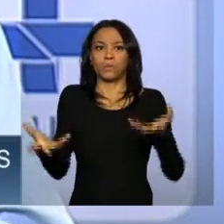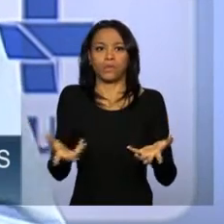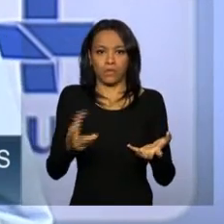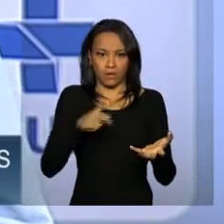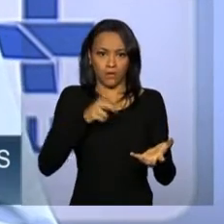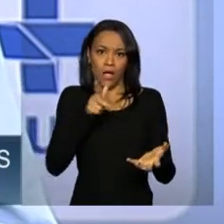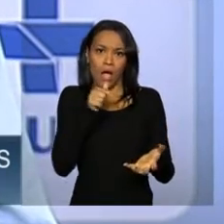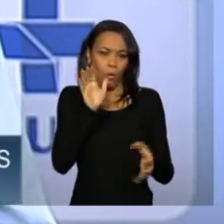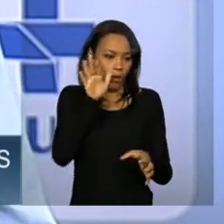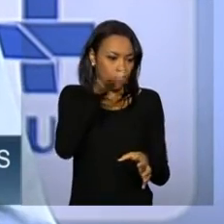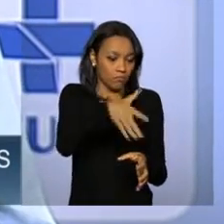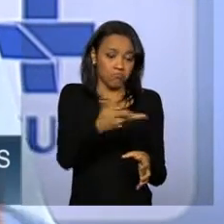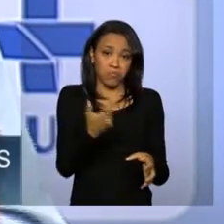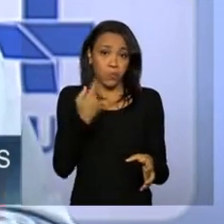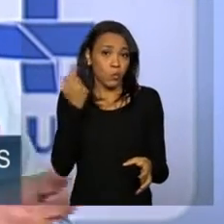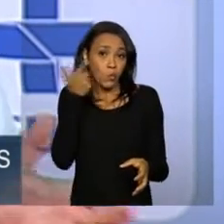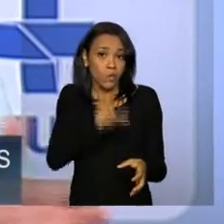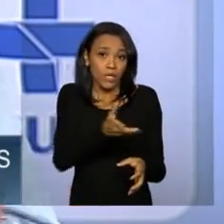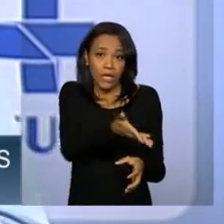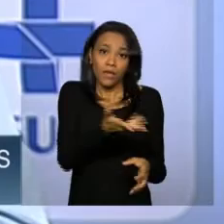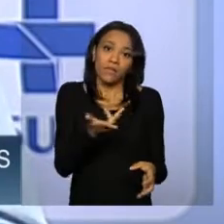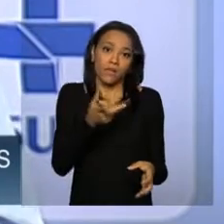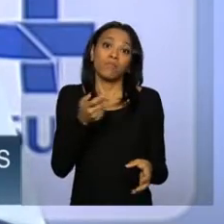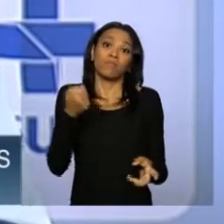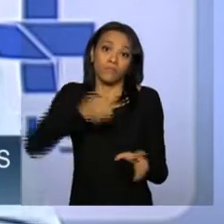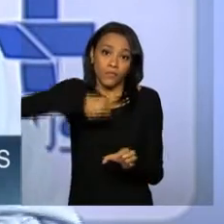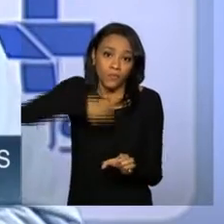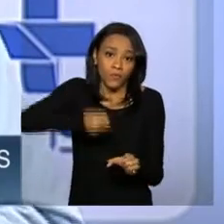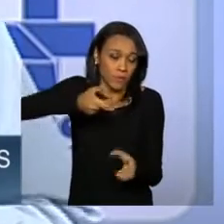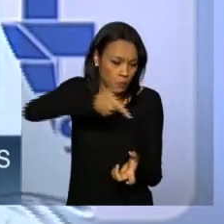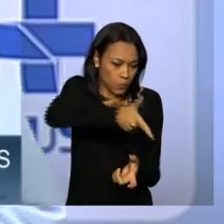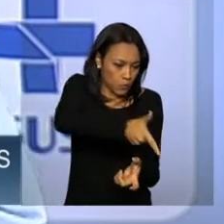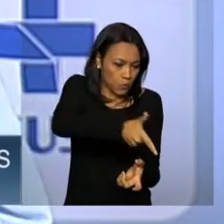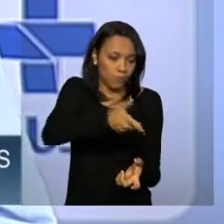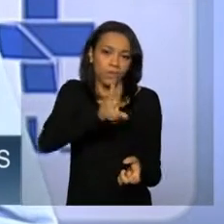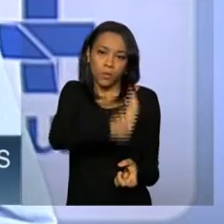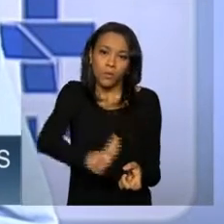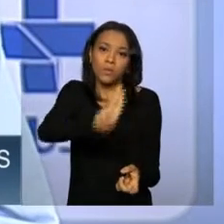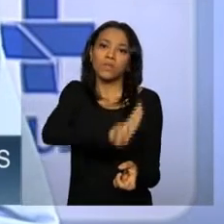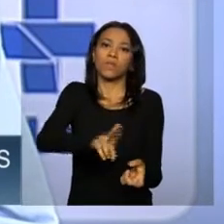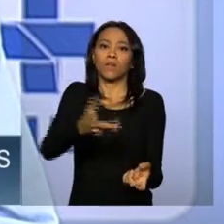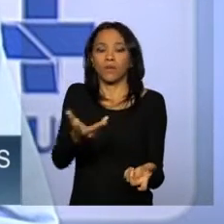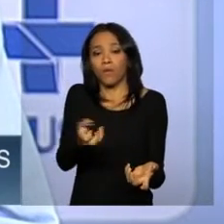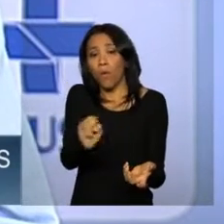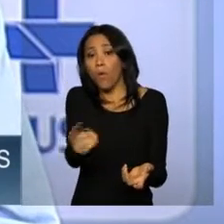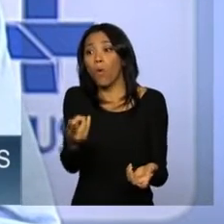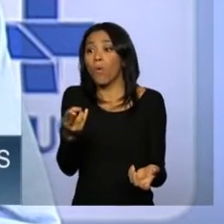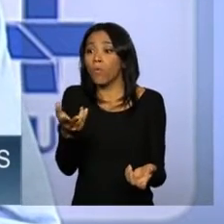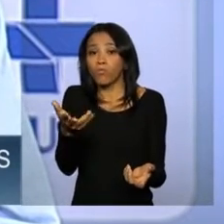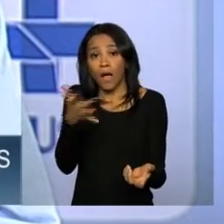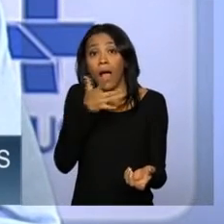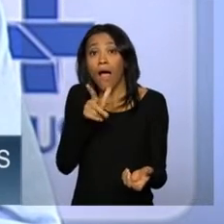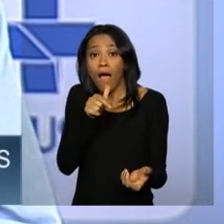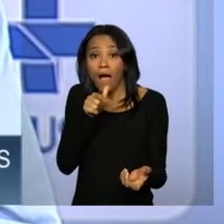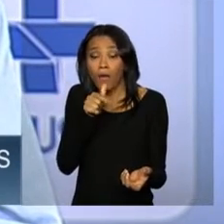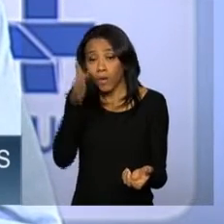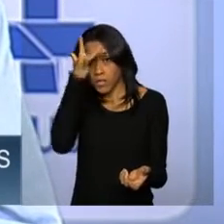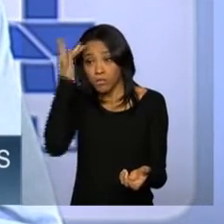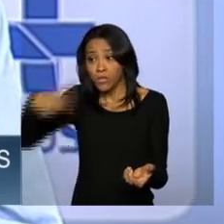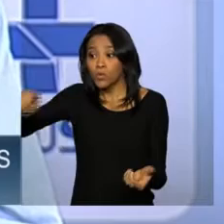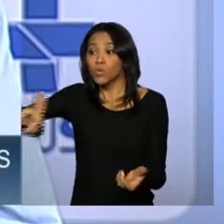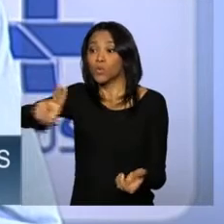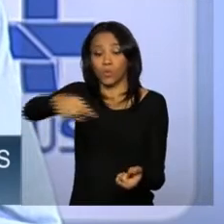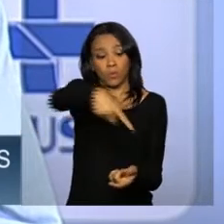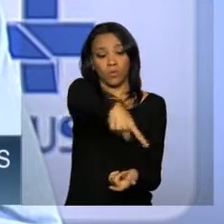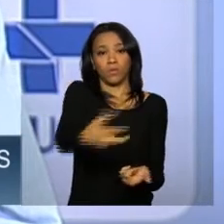água, seja porque trata-se de água que é utilizada continuamente pelas pessoas, em especial naquelas áreas